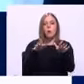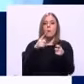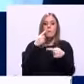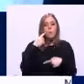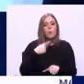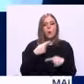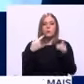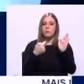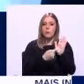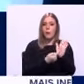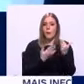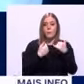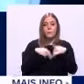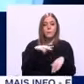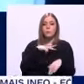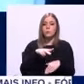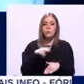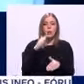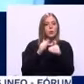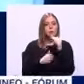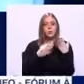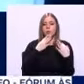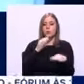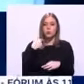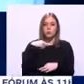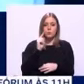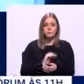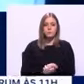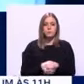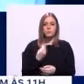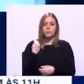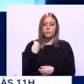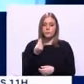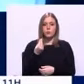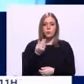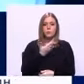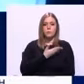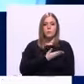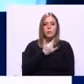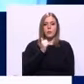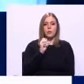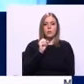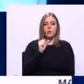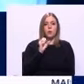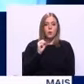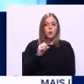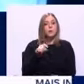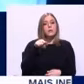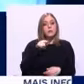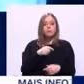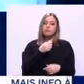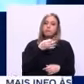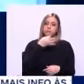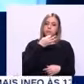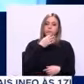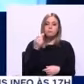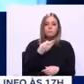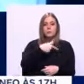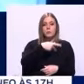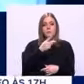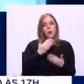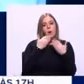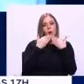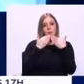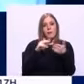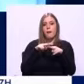O que se passa em Portugal não é normal. Muito bem. Diogo Faria, comentador do Porto Canal, obrigado